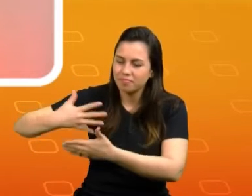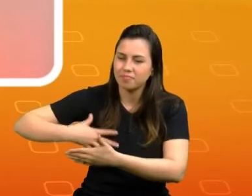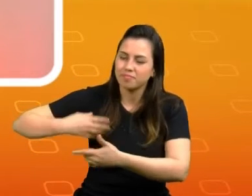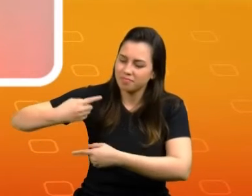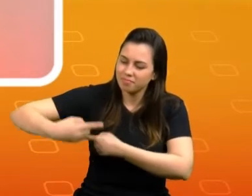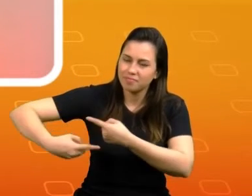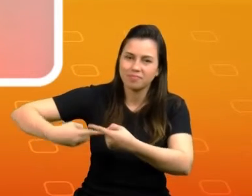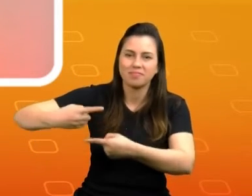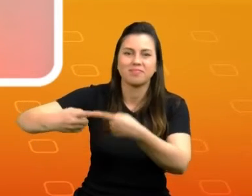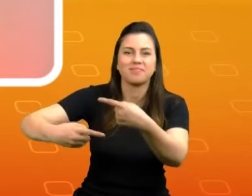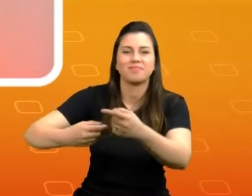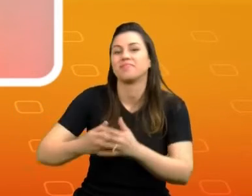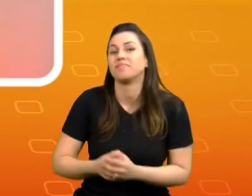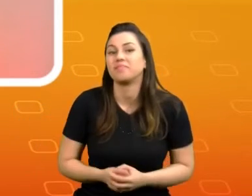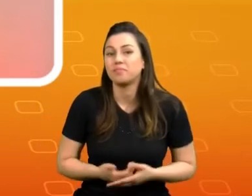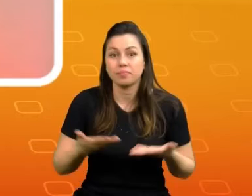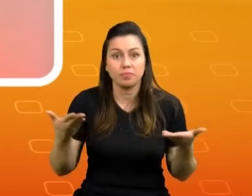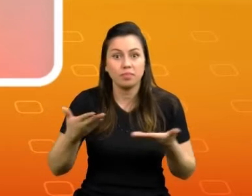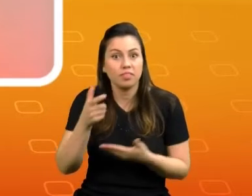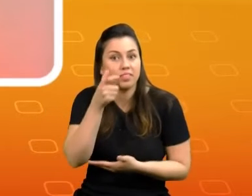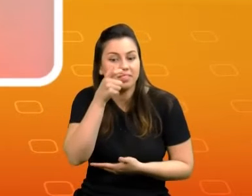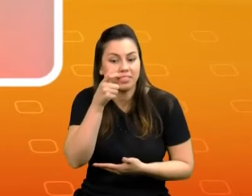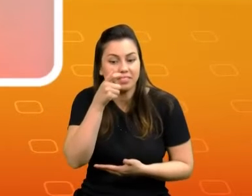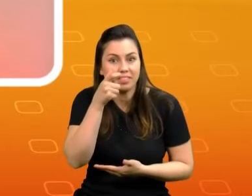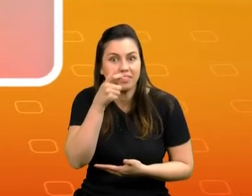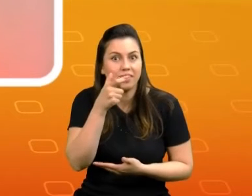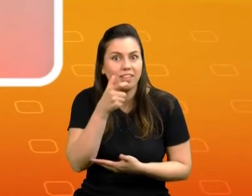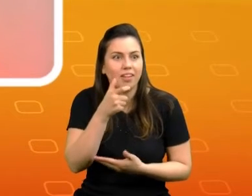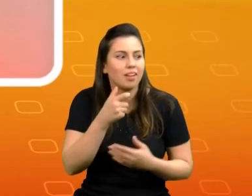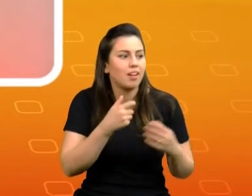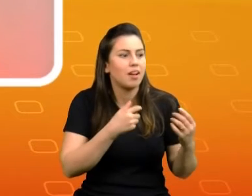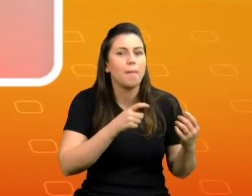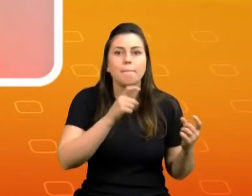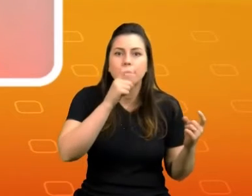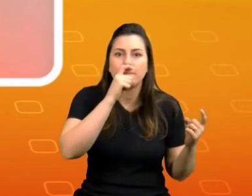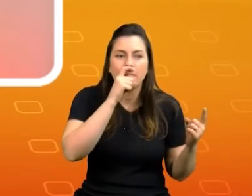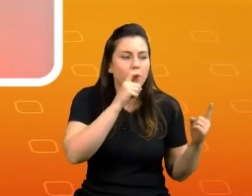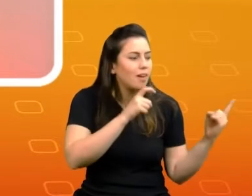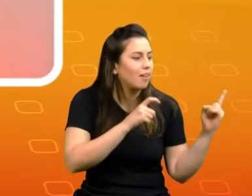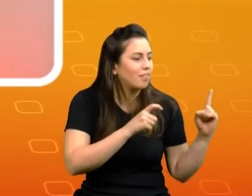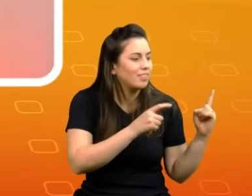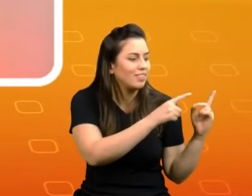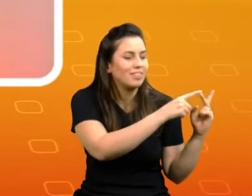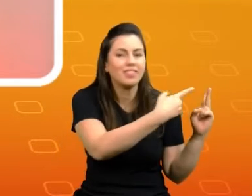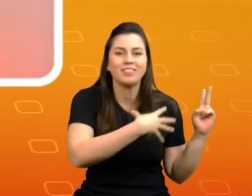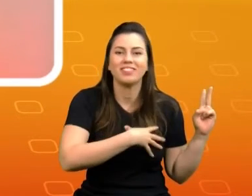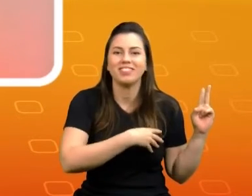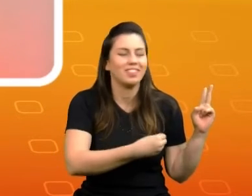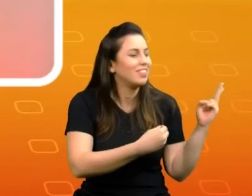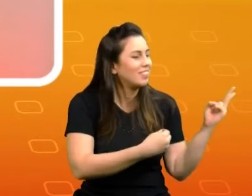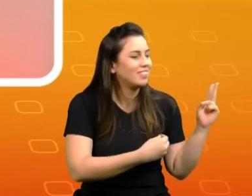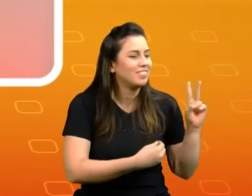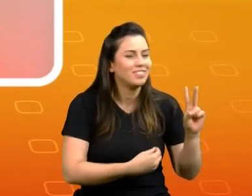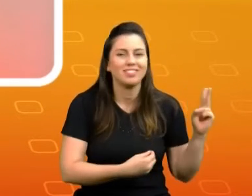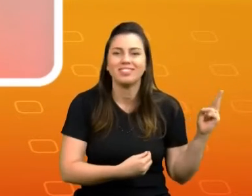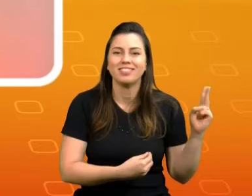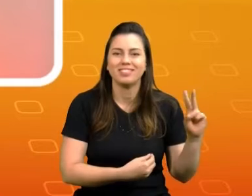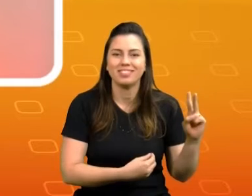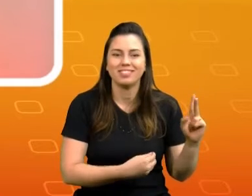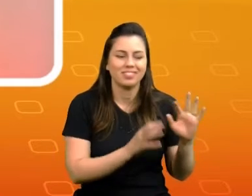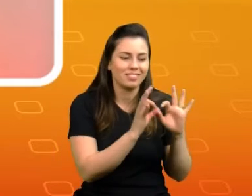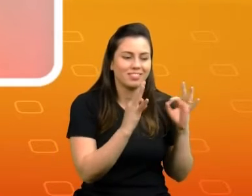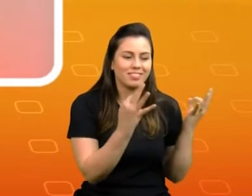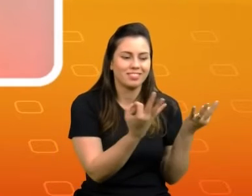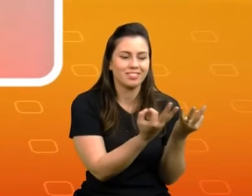hoje não ser vê-lo gente já começa a ver país levando filhos Então isso é muito legal então aonde isso vai parar